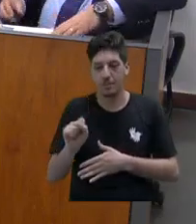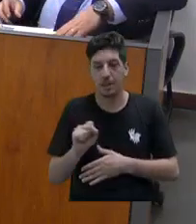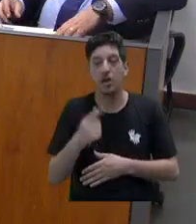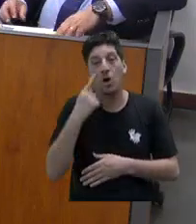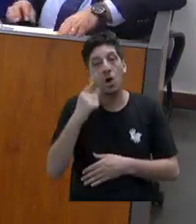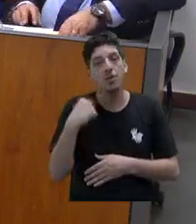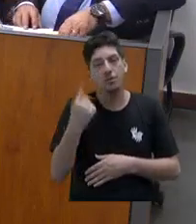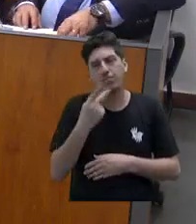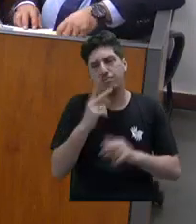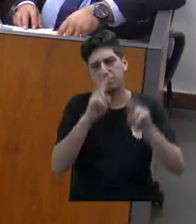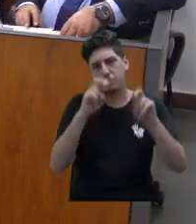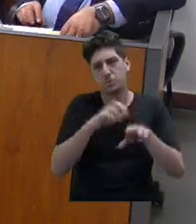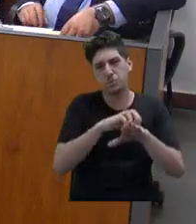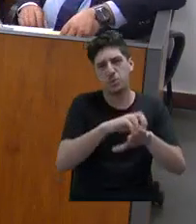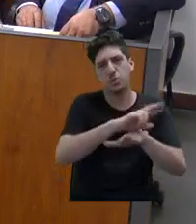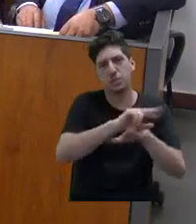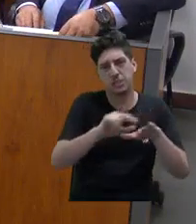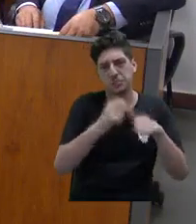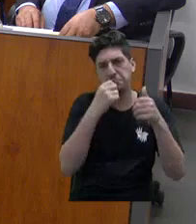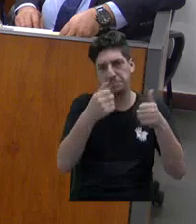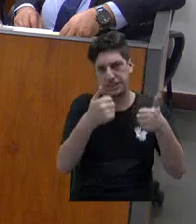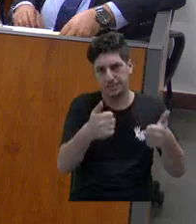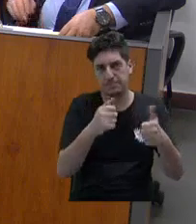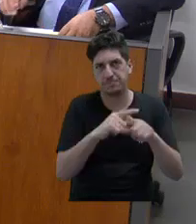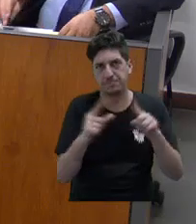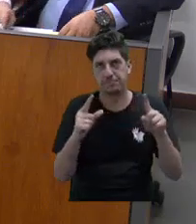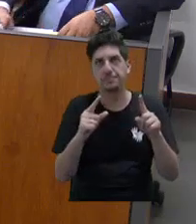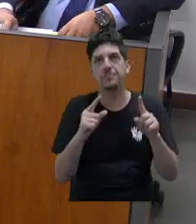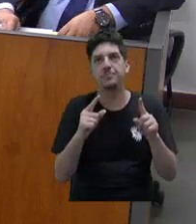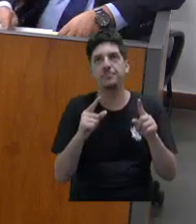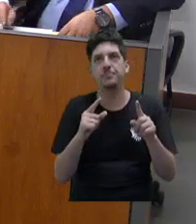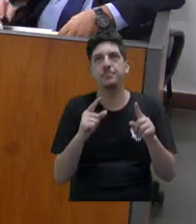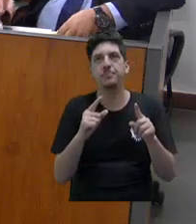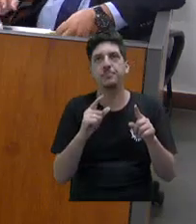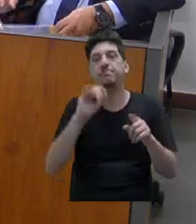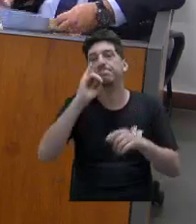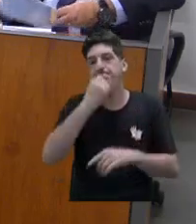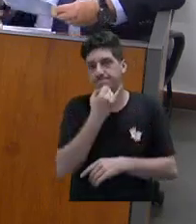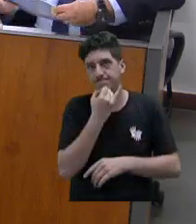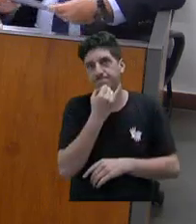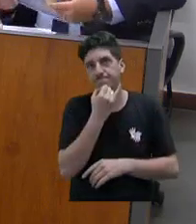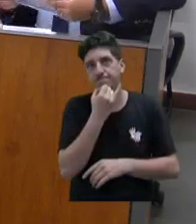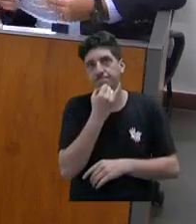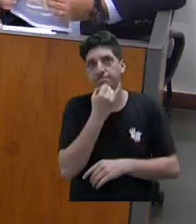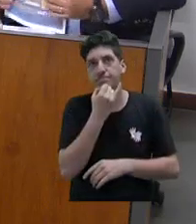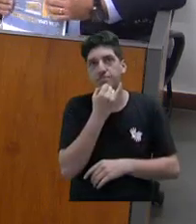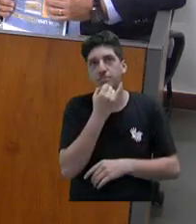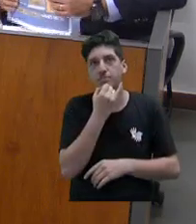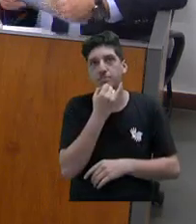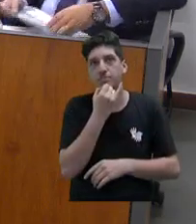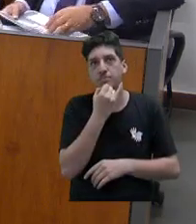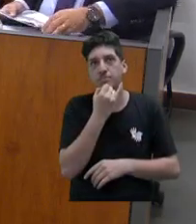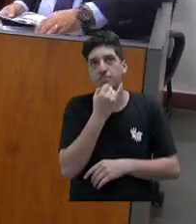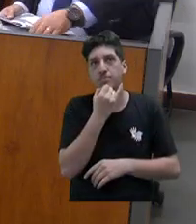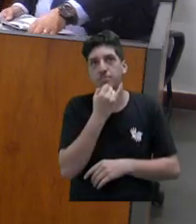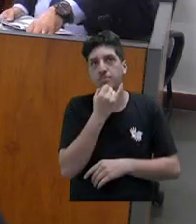sobre turismo, enfim, né? Nós temos que lamentar também a morte... Oi? Pela ordem, eu tenho a... A